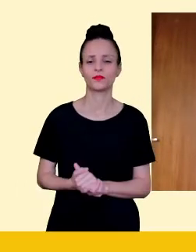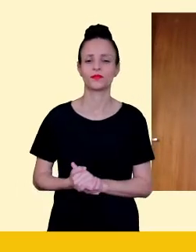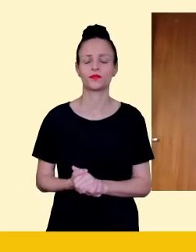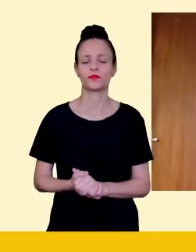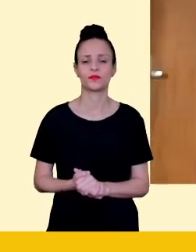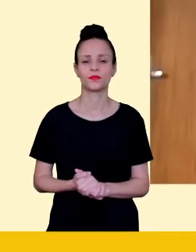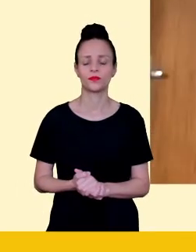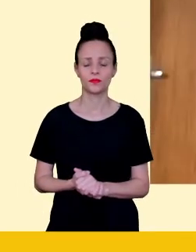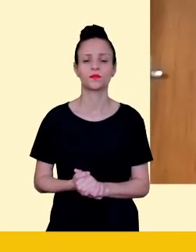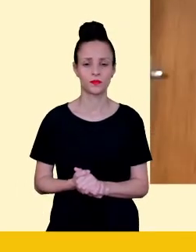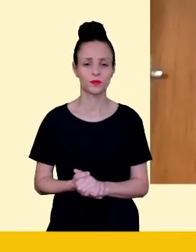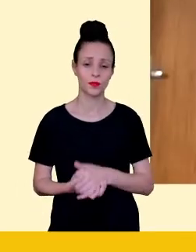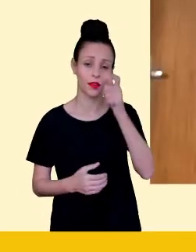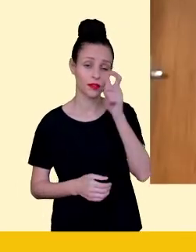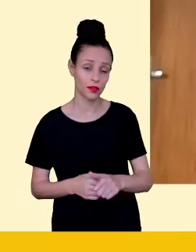vista.